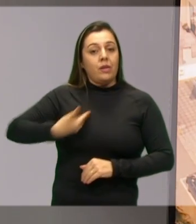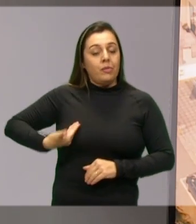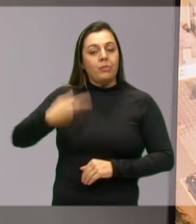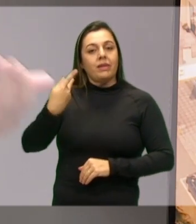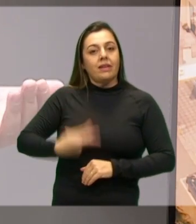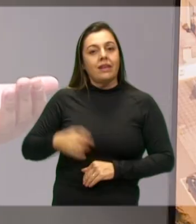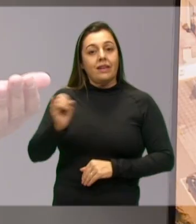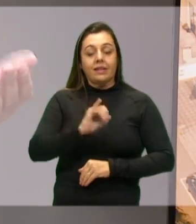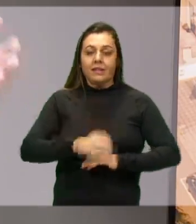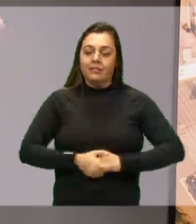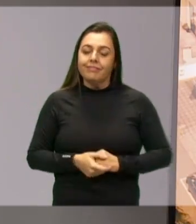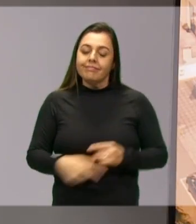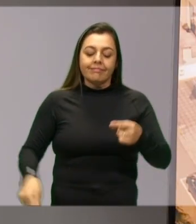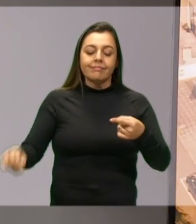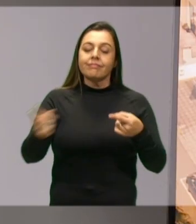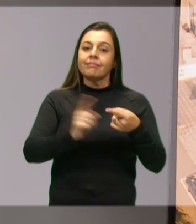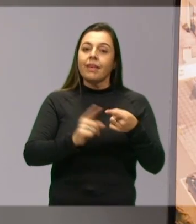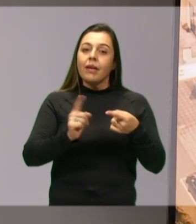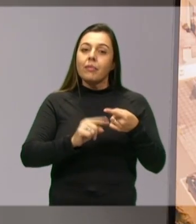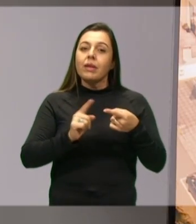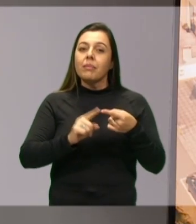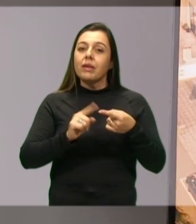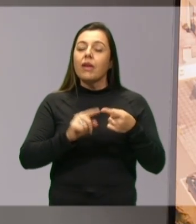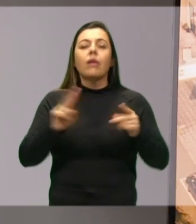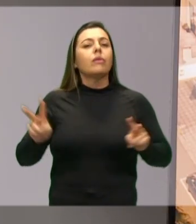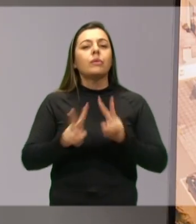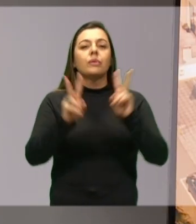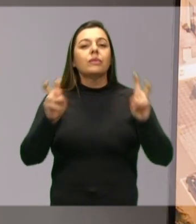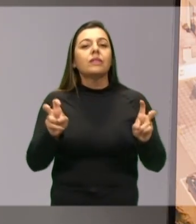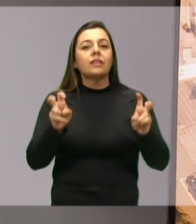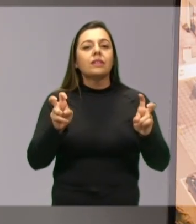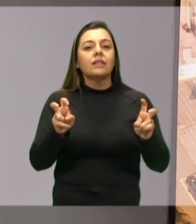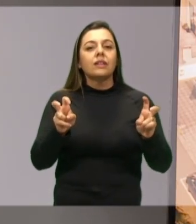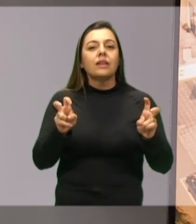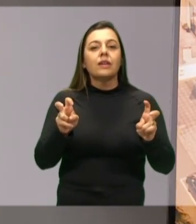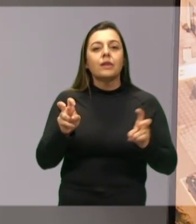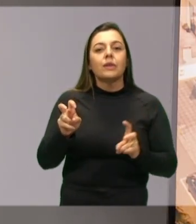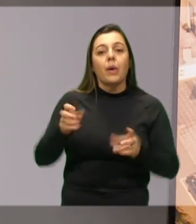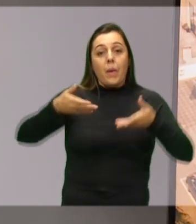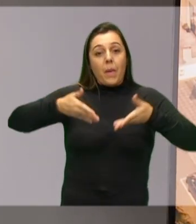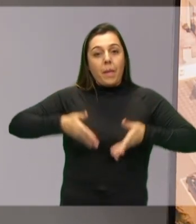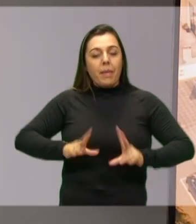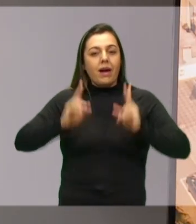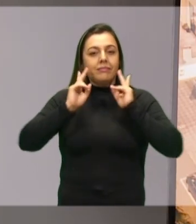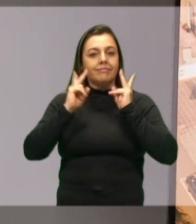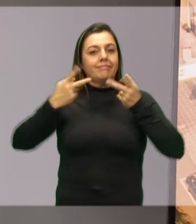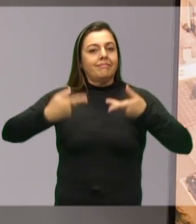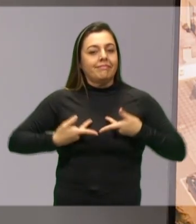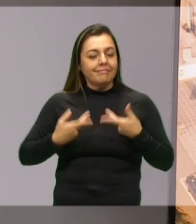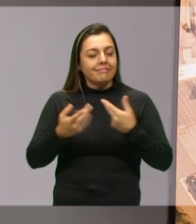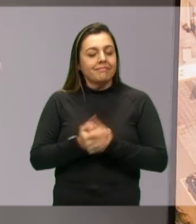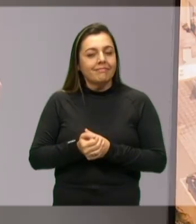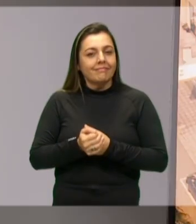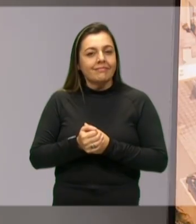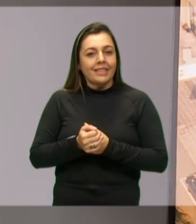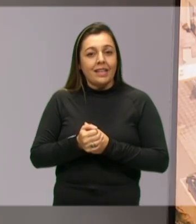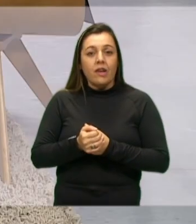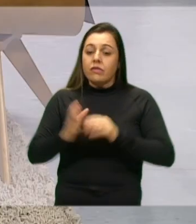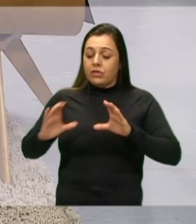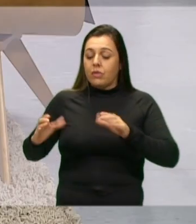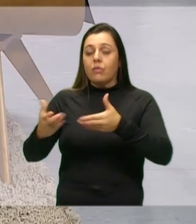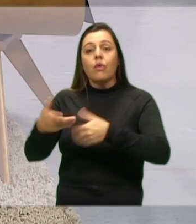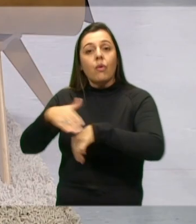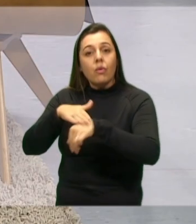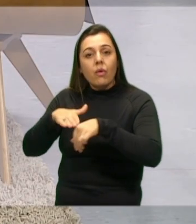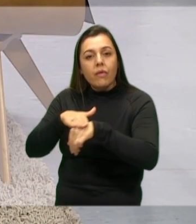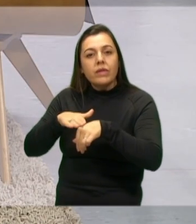Itajaí. Uma delas diz respeito ao parto humanizado. O senhor se reuniu com o prefeito